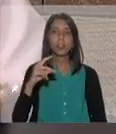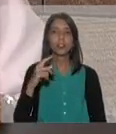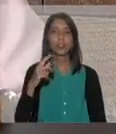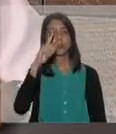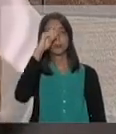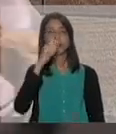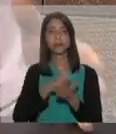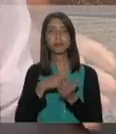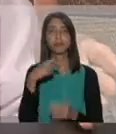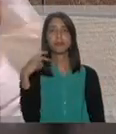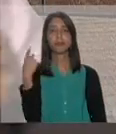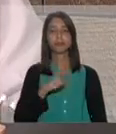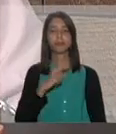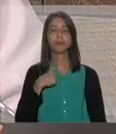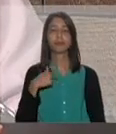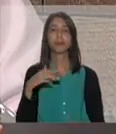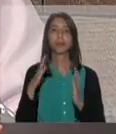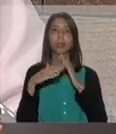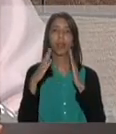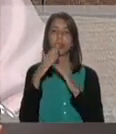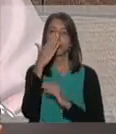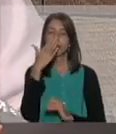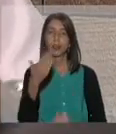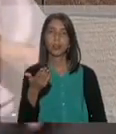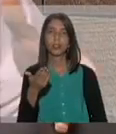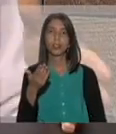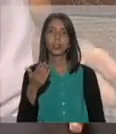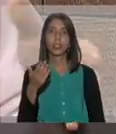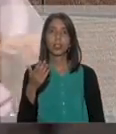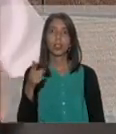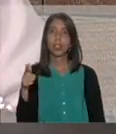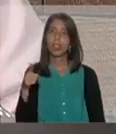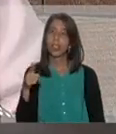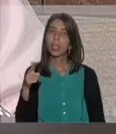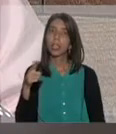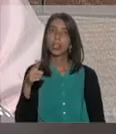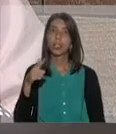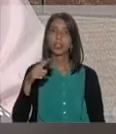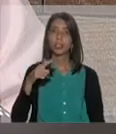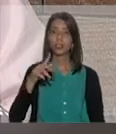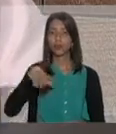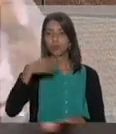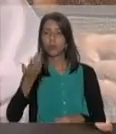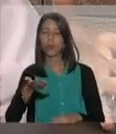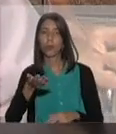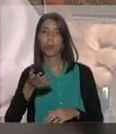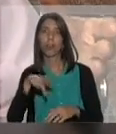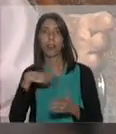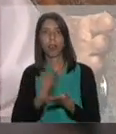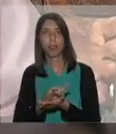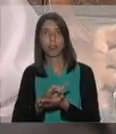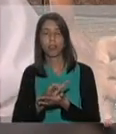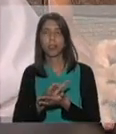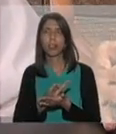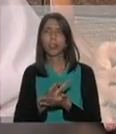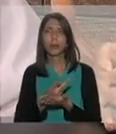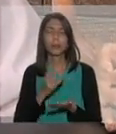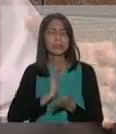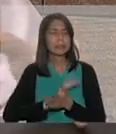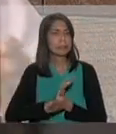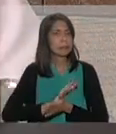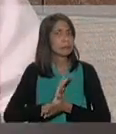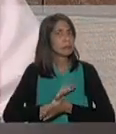bater num e batia, onde ele resolveu bater em mim, assim, na porta da minha casa, e ele me deu uma rasteira e me jogou no